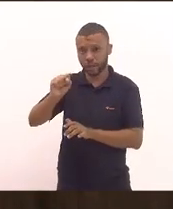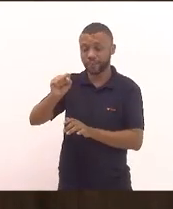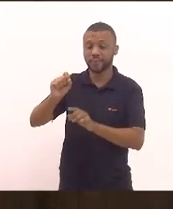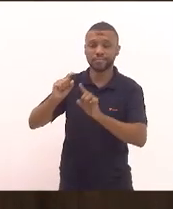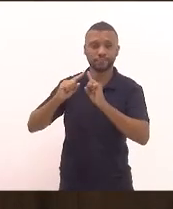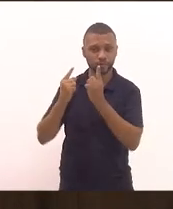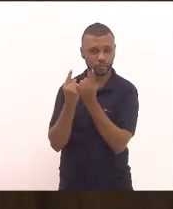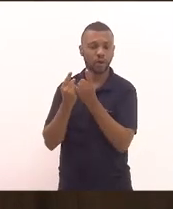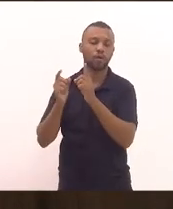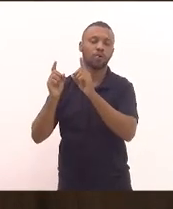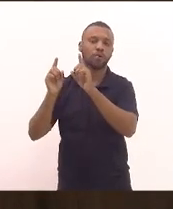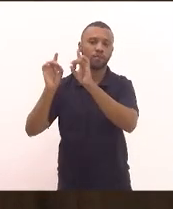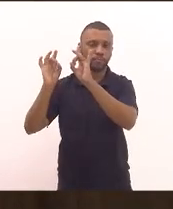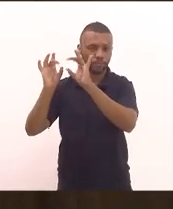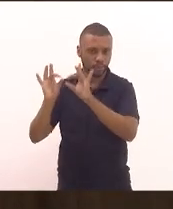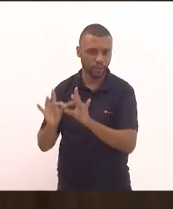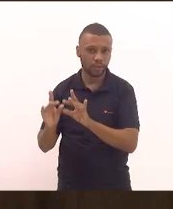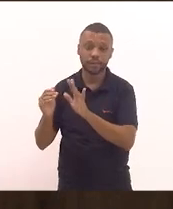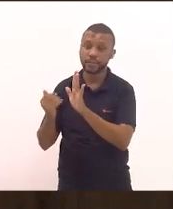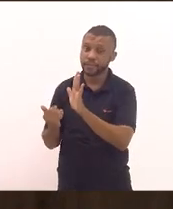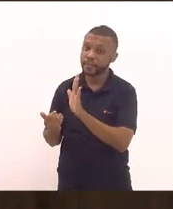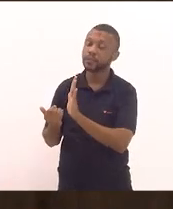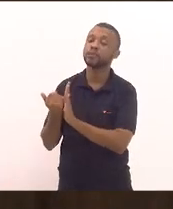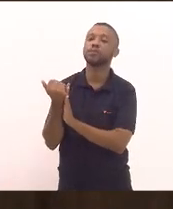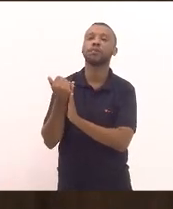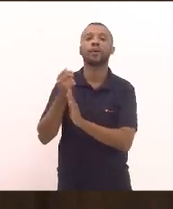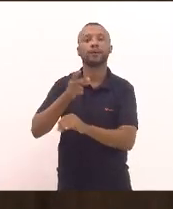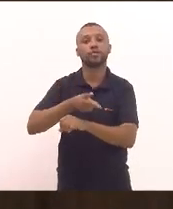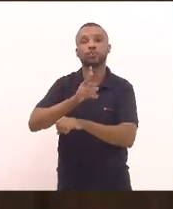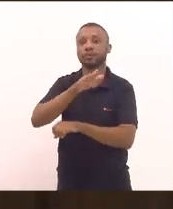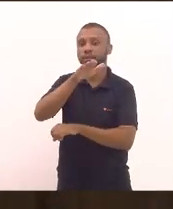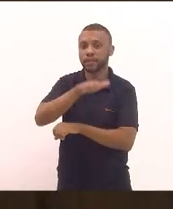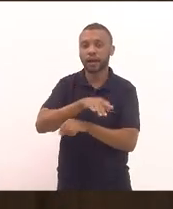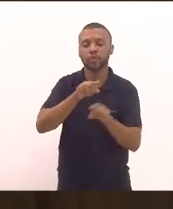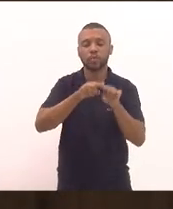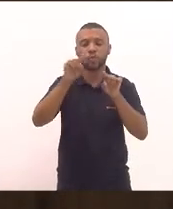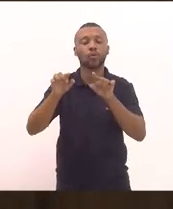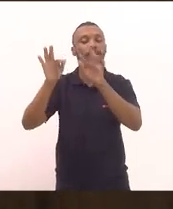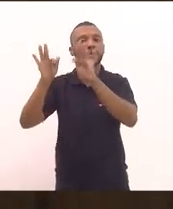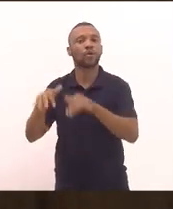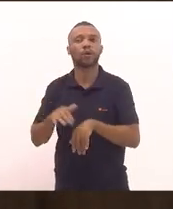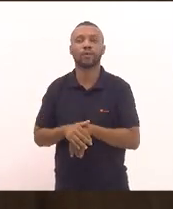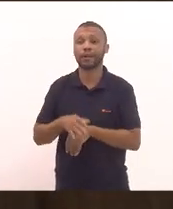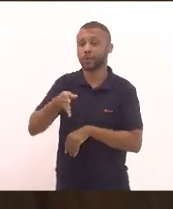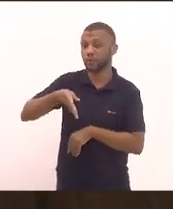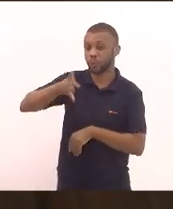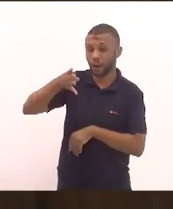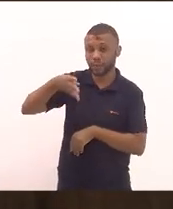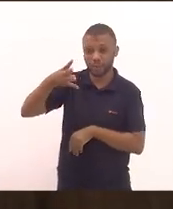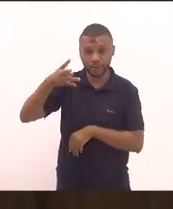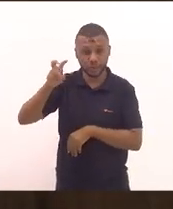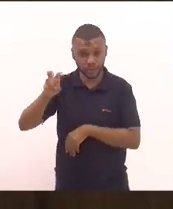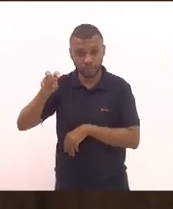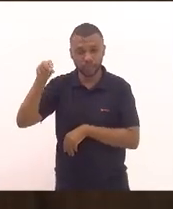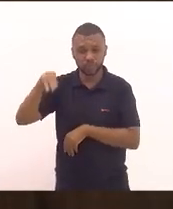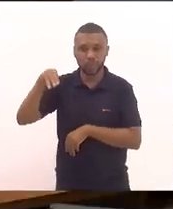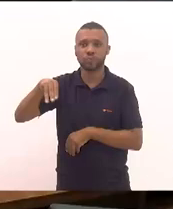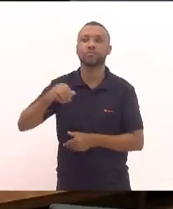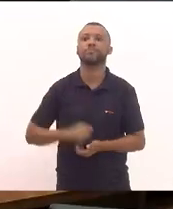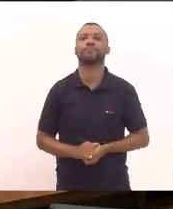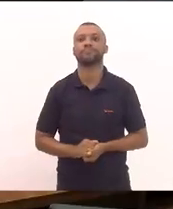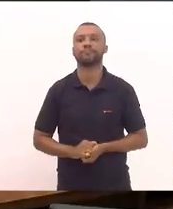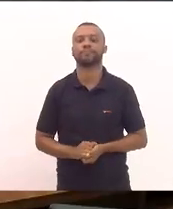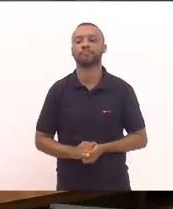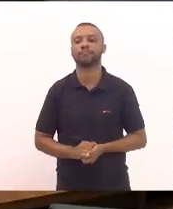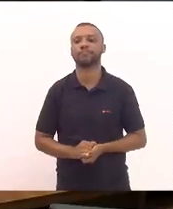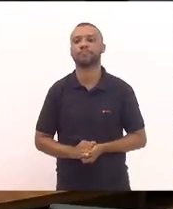sessão ordinária, que, iniciada às 14 horas, encerrou-se às 16 horas e 45 minutos.